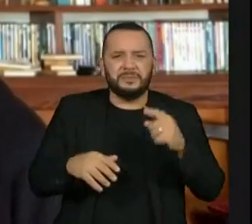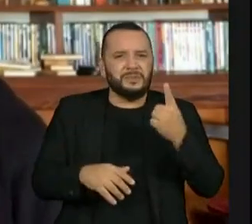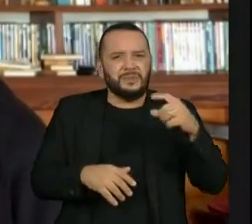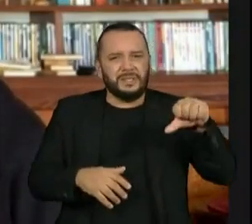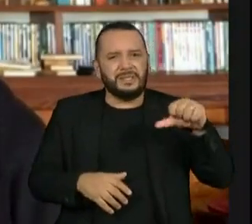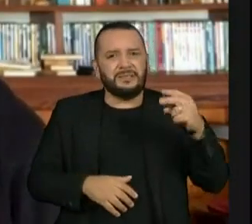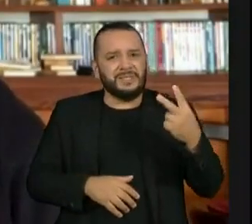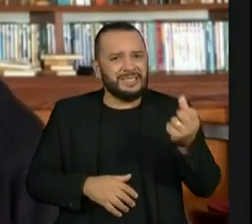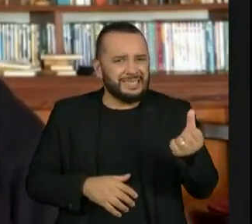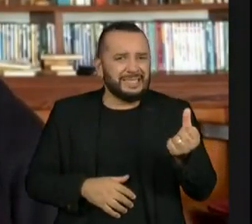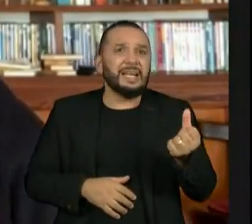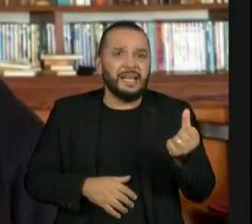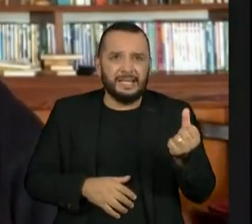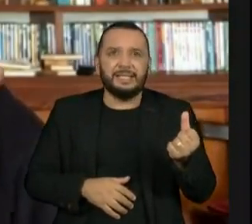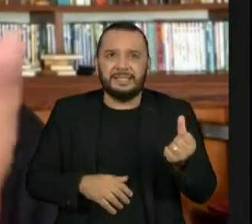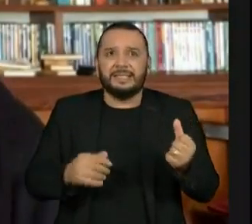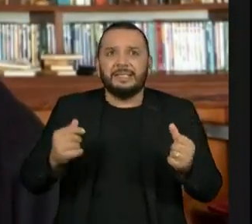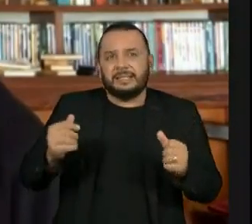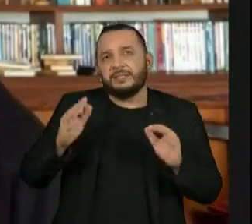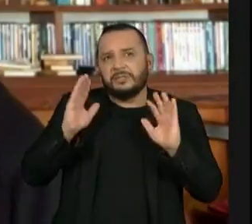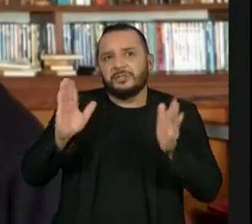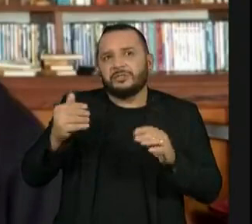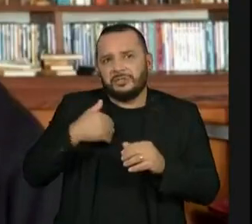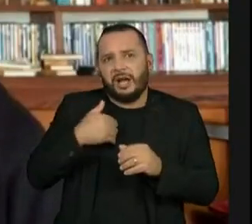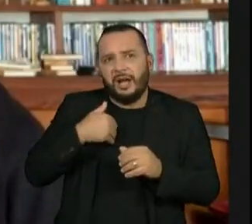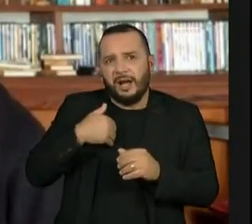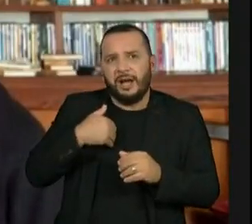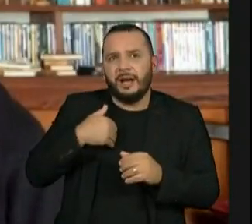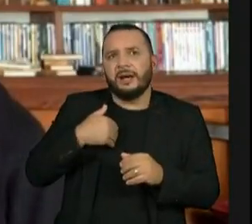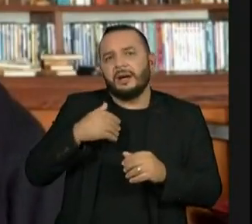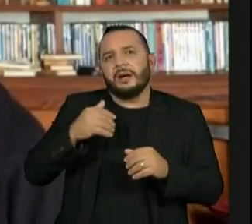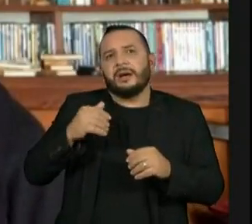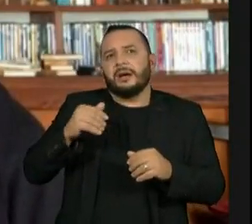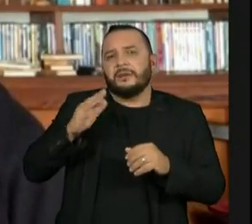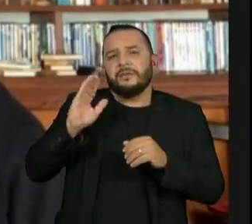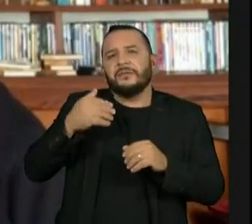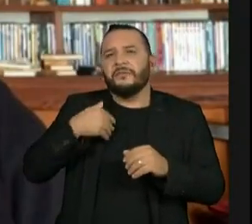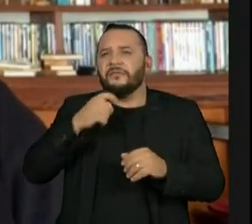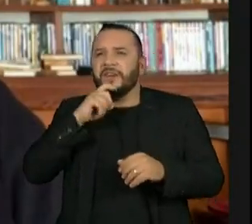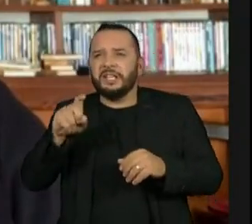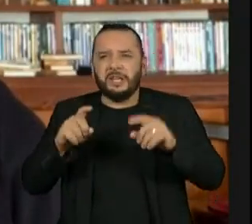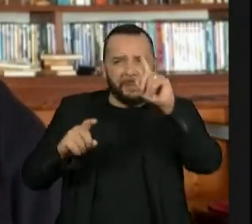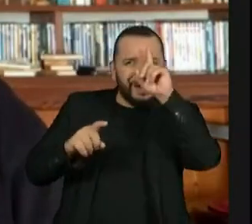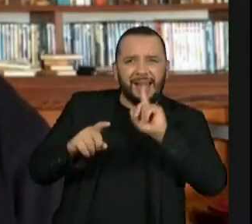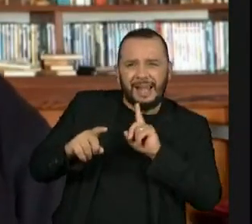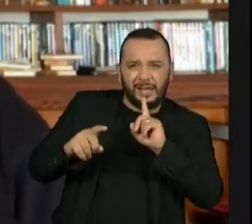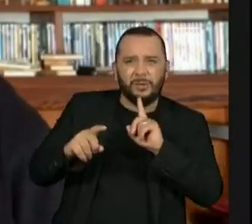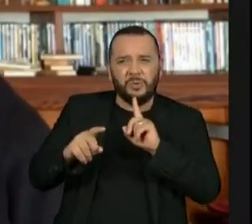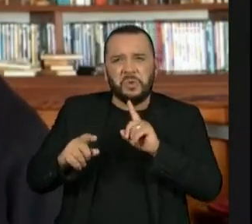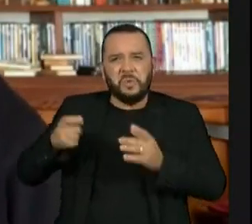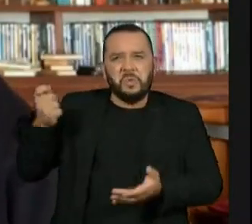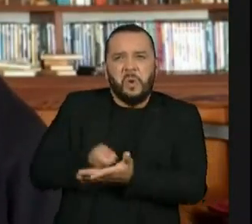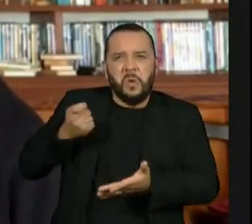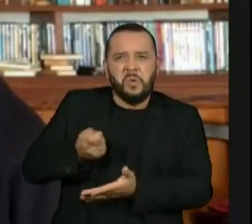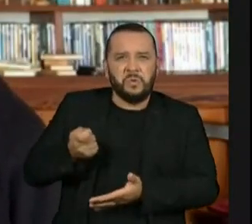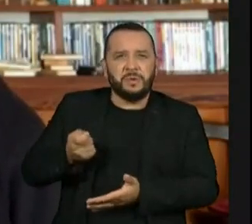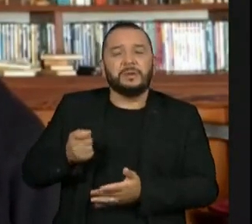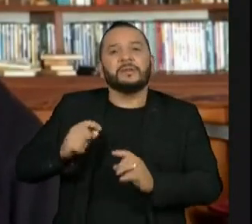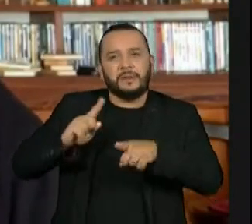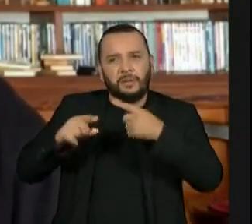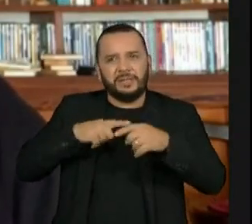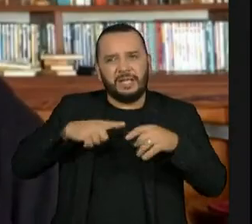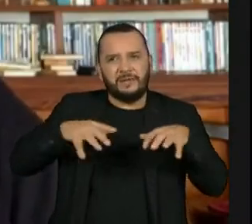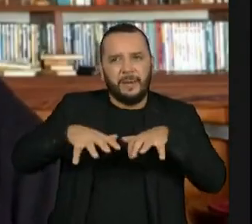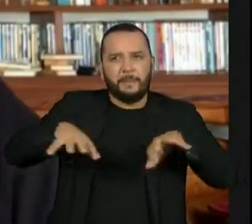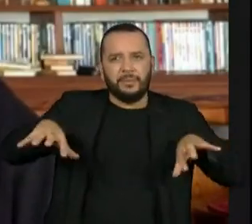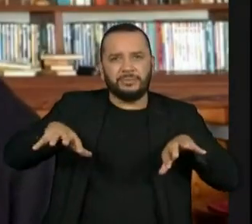inventou ele, o Cassiano Ricardo e o Menotti inventaram o famoso verde amarelismo, e aí houve uma suposta ruptura, né,